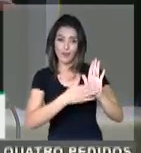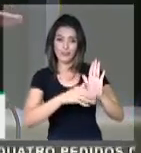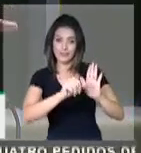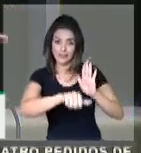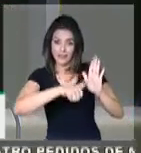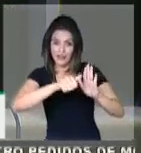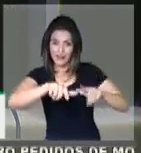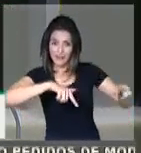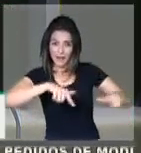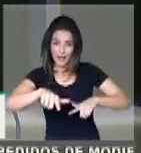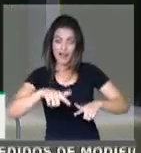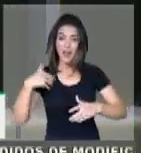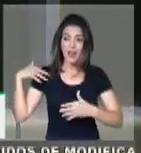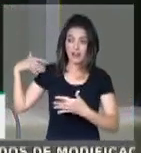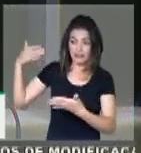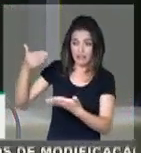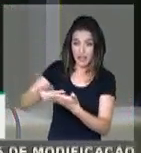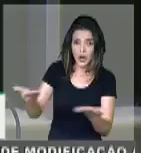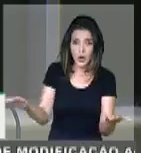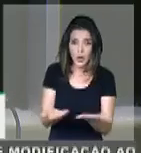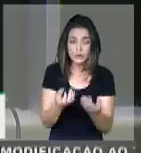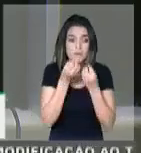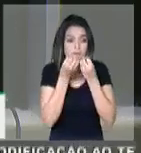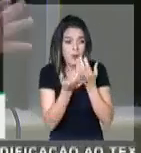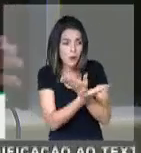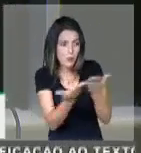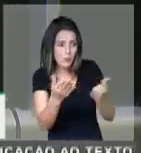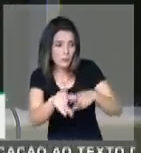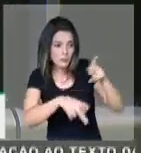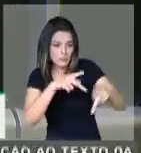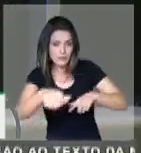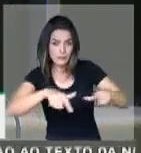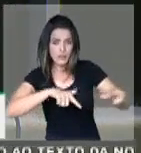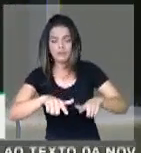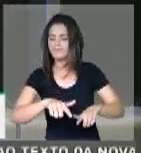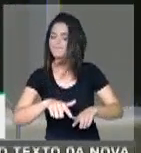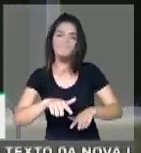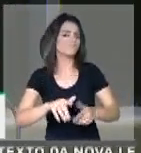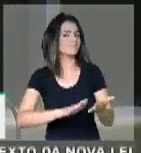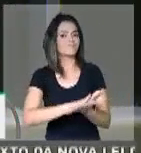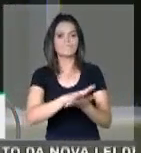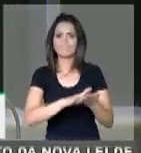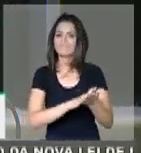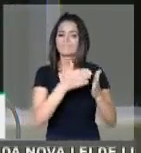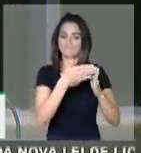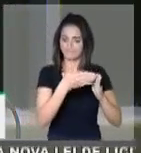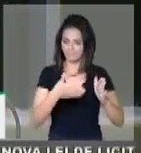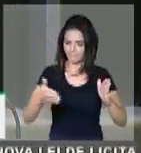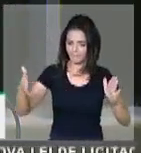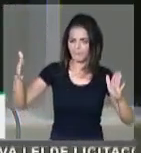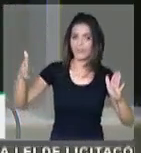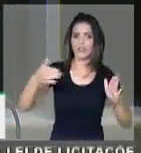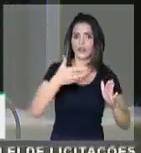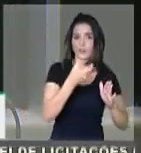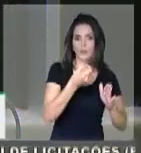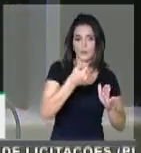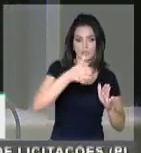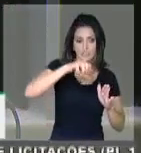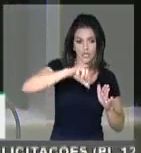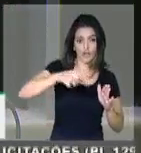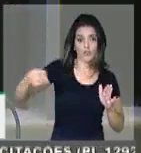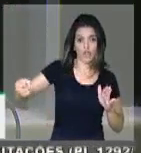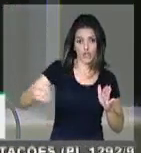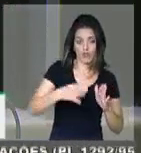notícias boas para a classe trabalhadora do Brasil. Iniciamos a nova legislatura, agora em